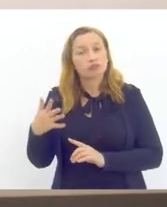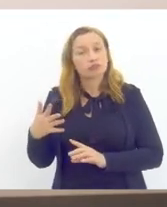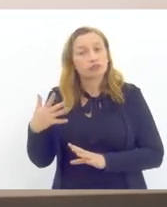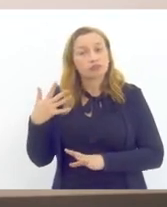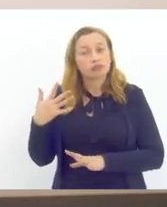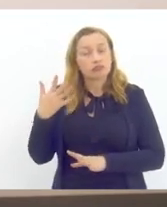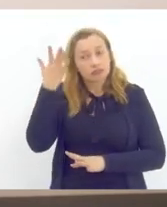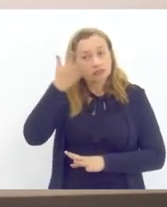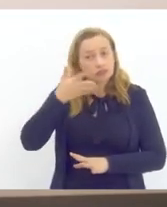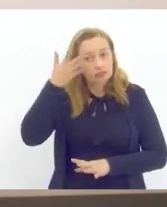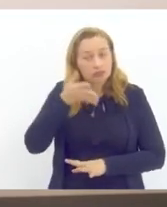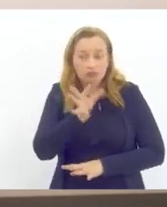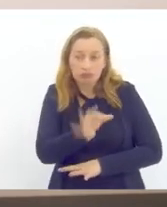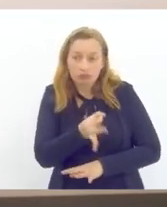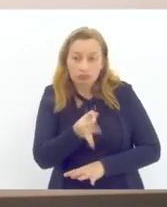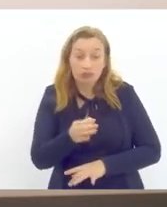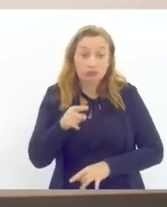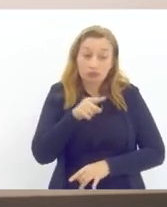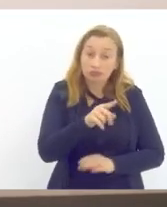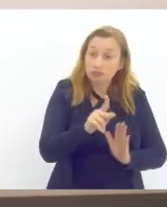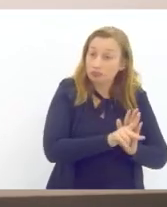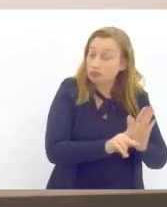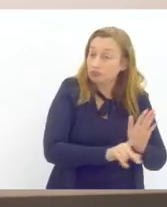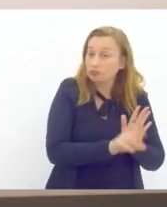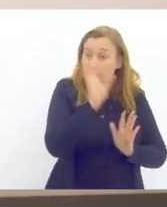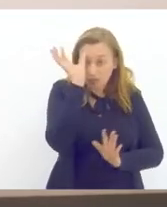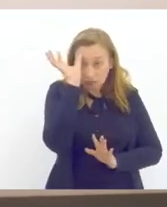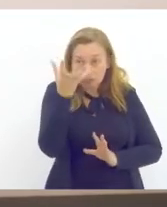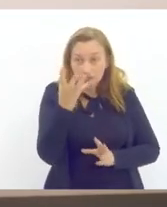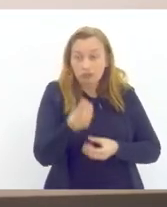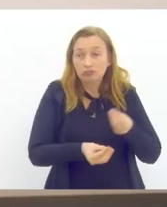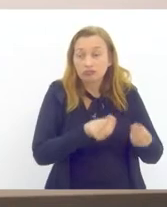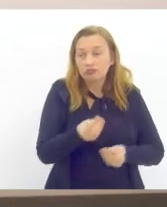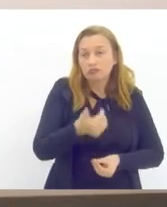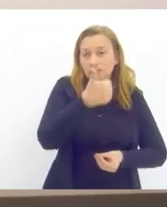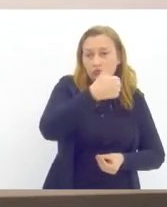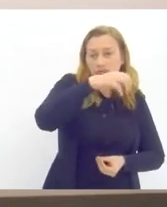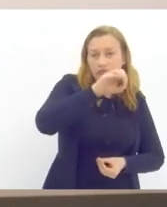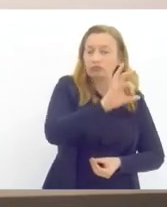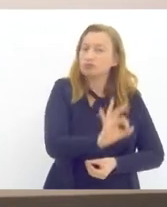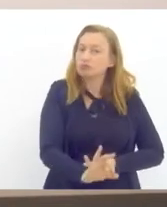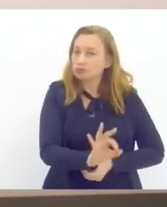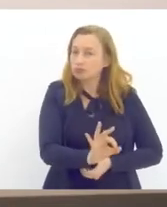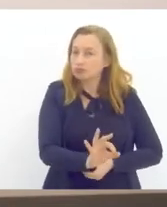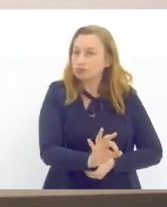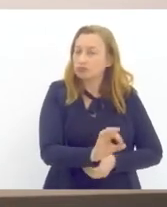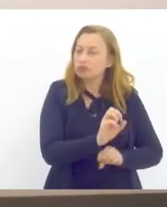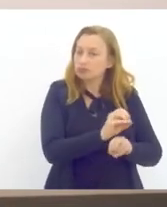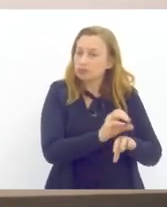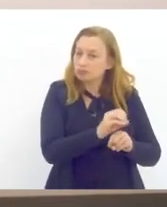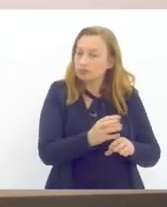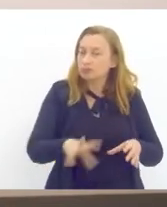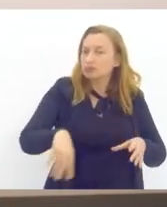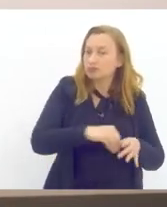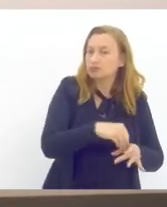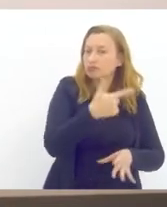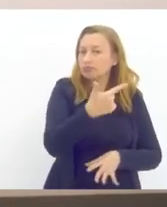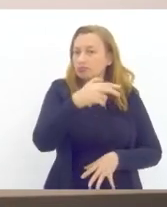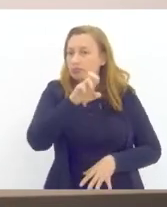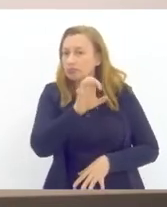específica, porque este projeto aqui é para resolver como que os 10%, no mínimo, para a educação dentro dos